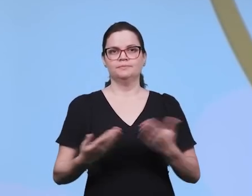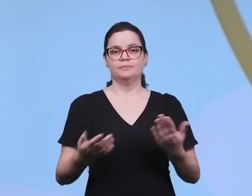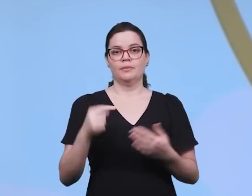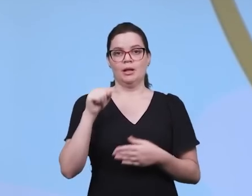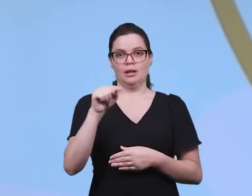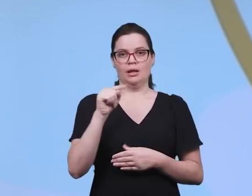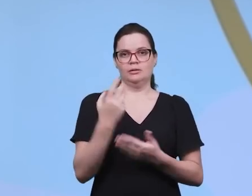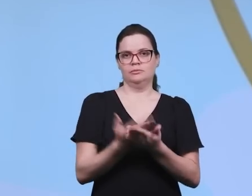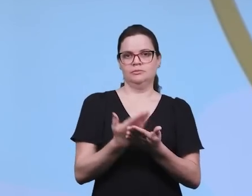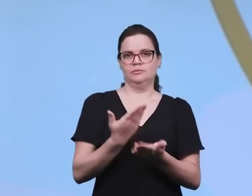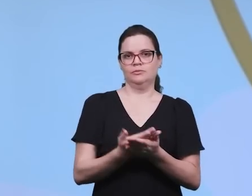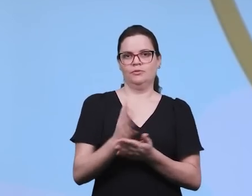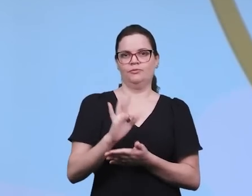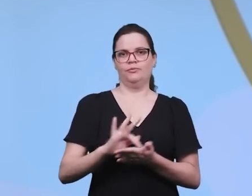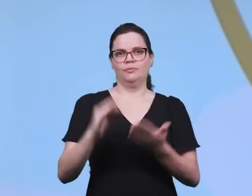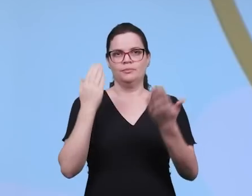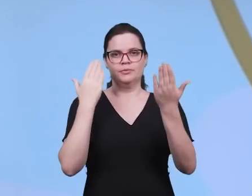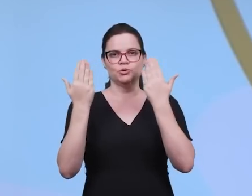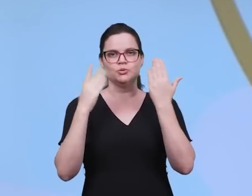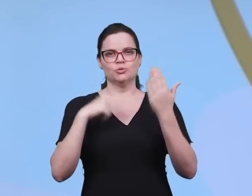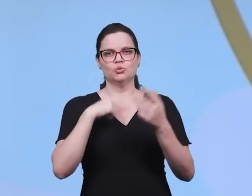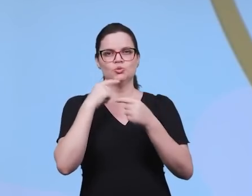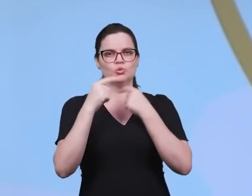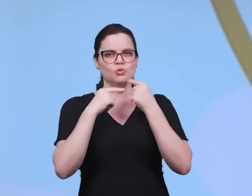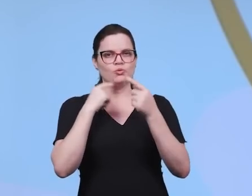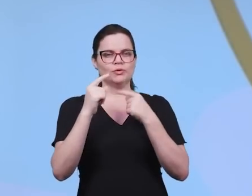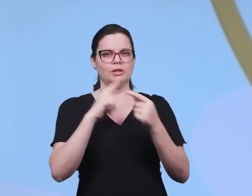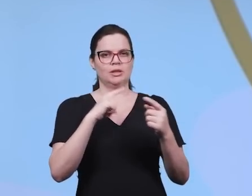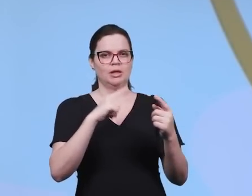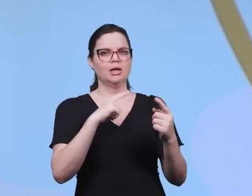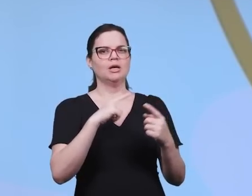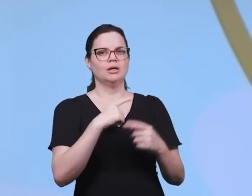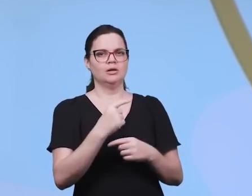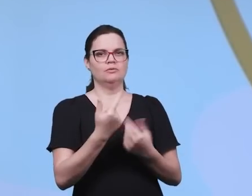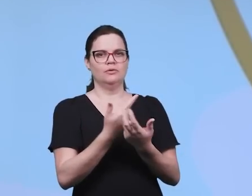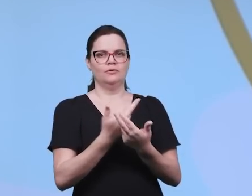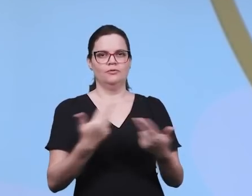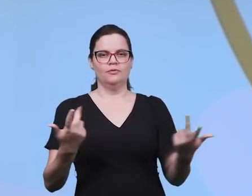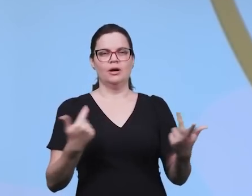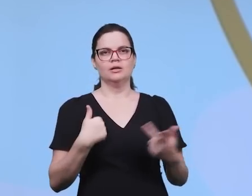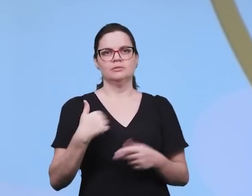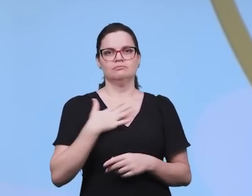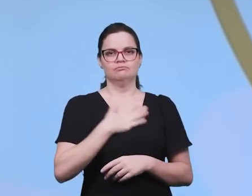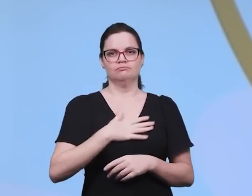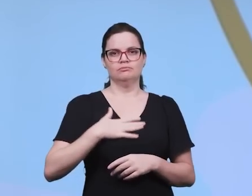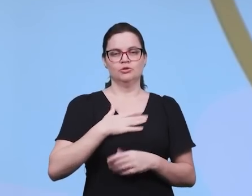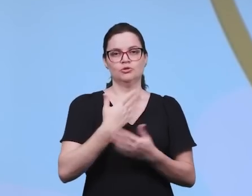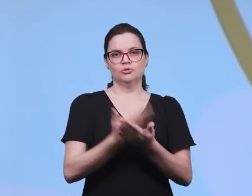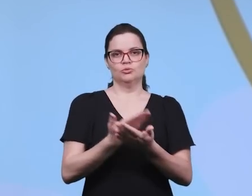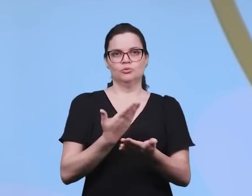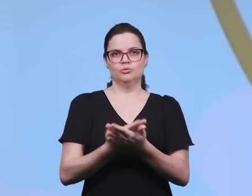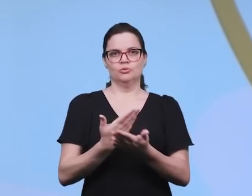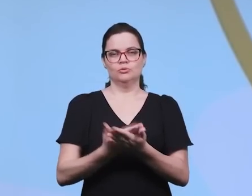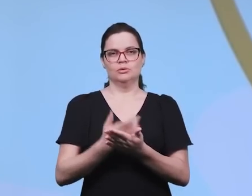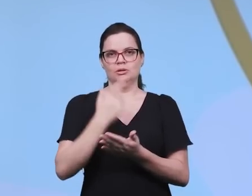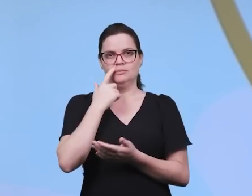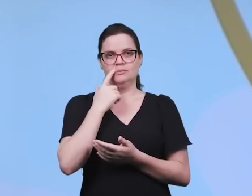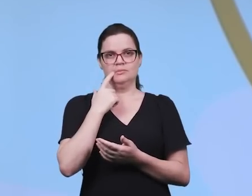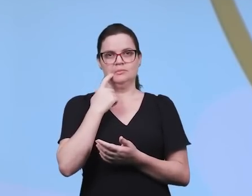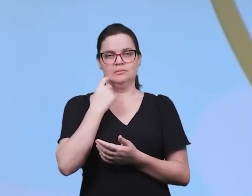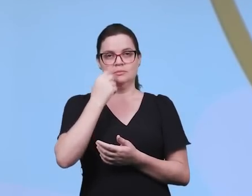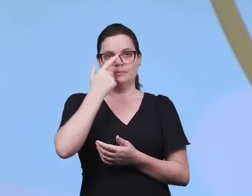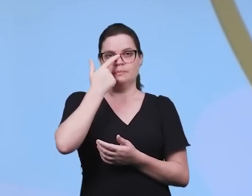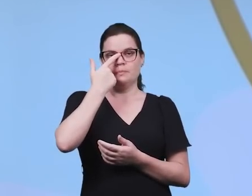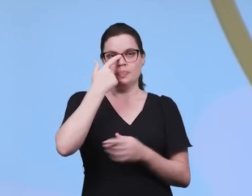psicologia, eu me deparei com vários questionamentos, tive, né, a satisfação de estudar e